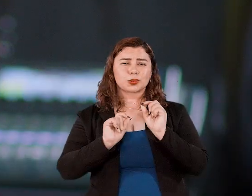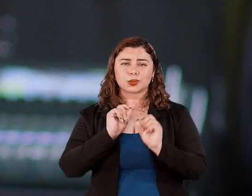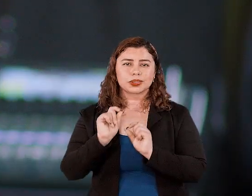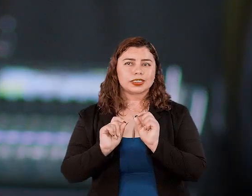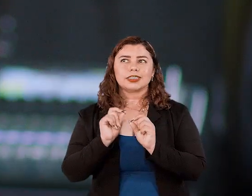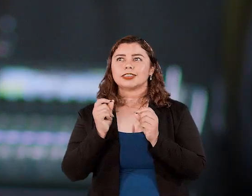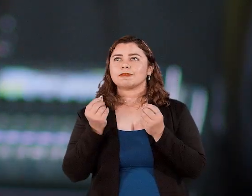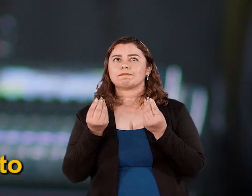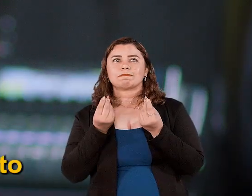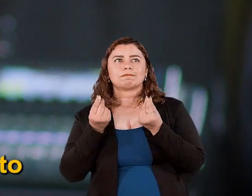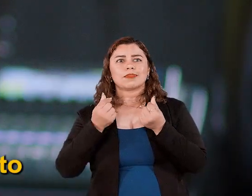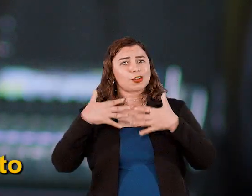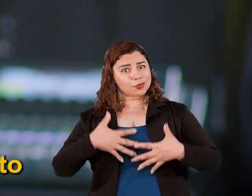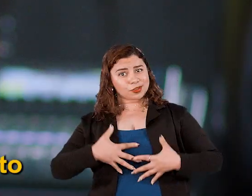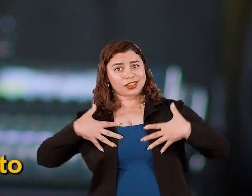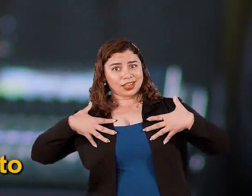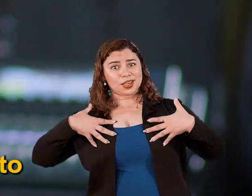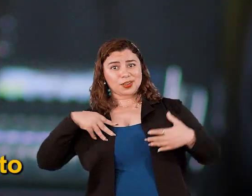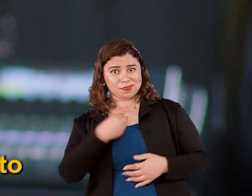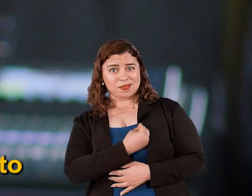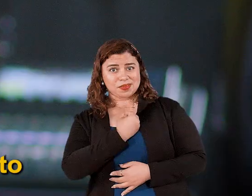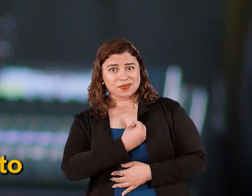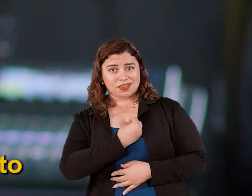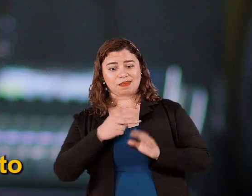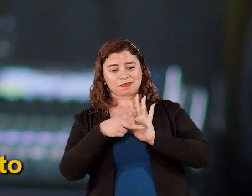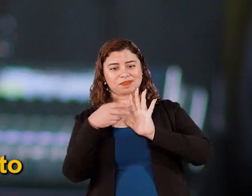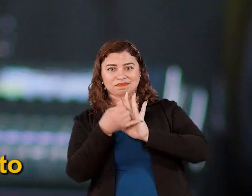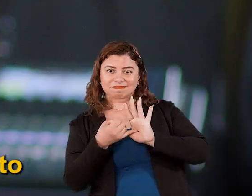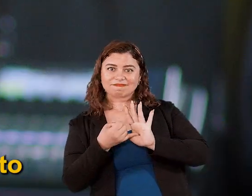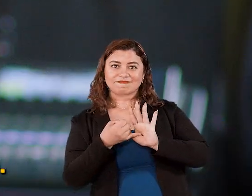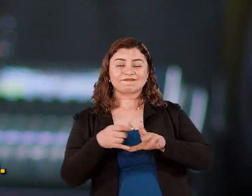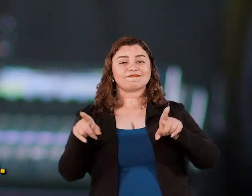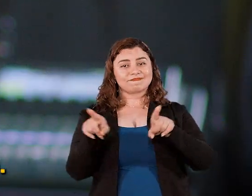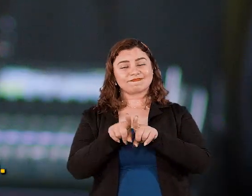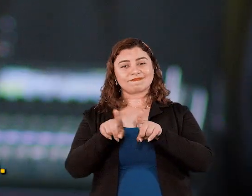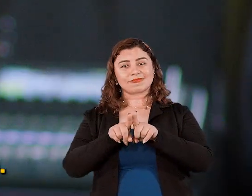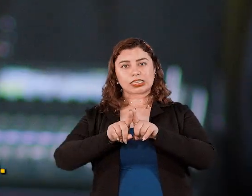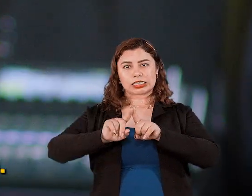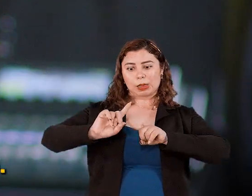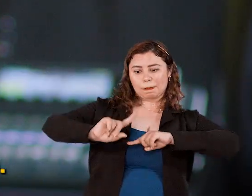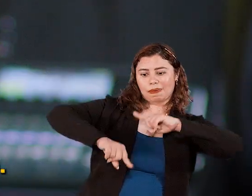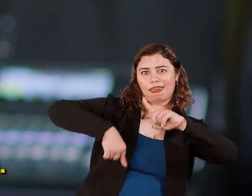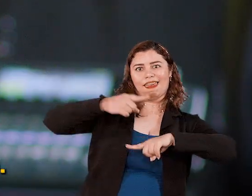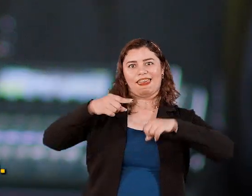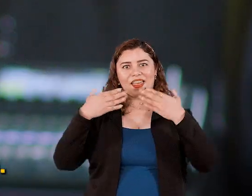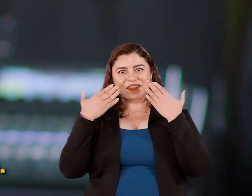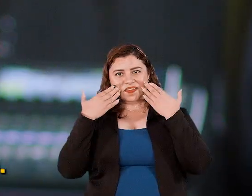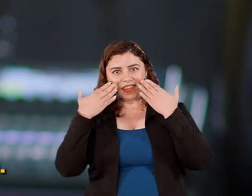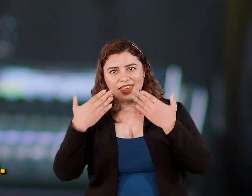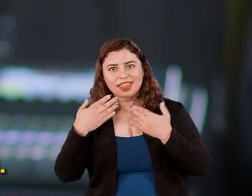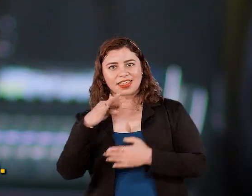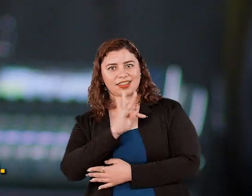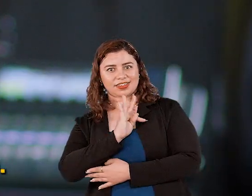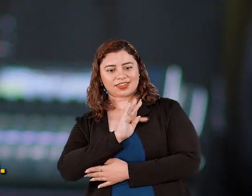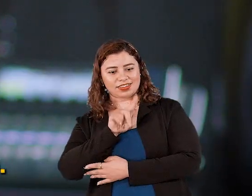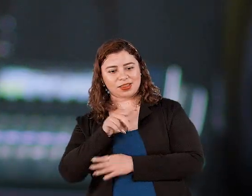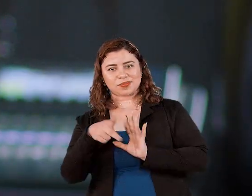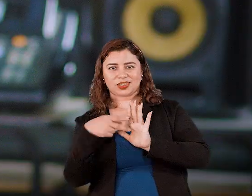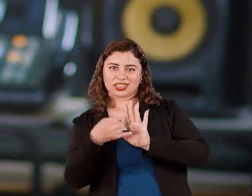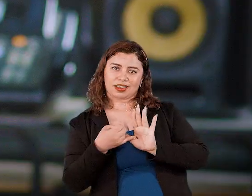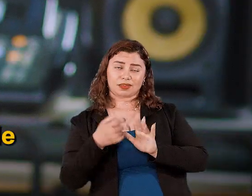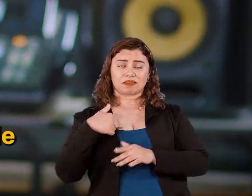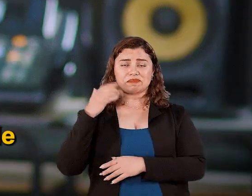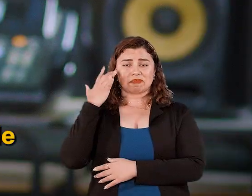para mim é um orgulho estar fazendo parte desse projeto e estar dando vida na parte técnica desse